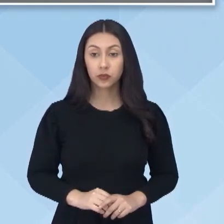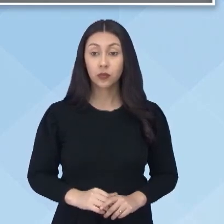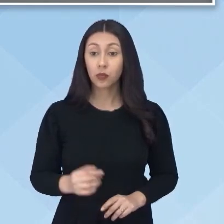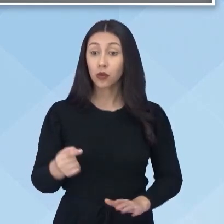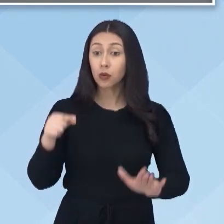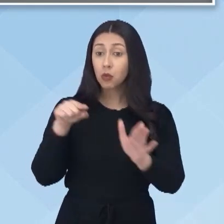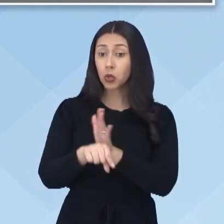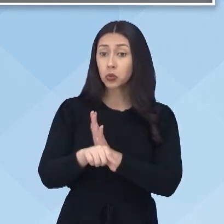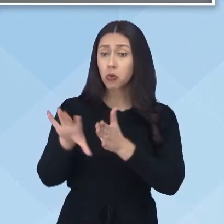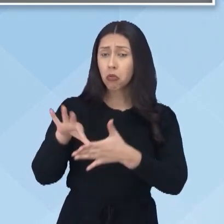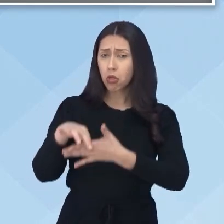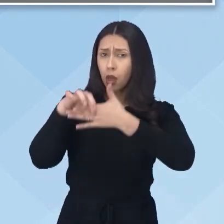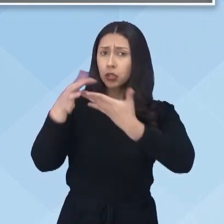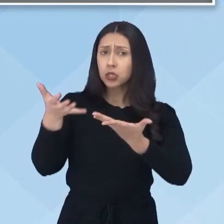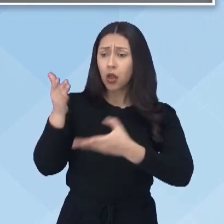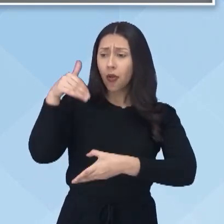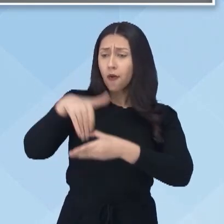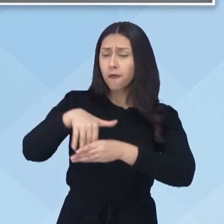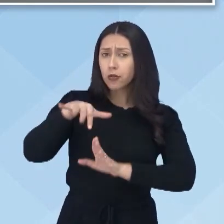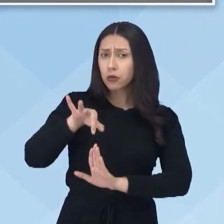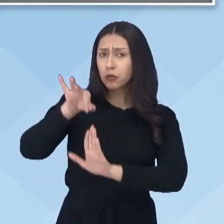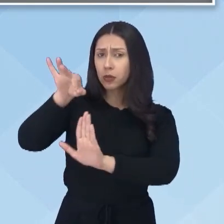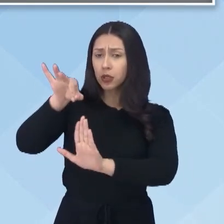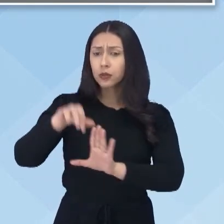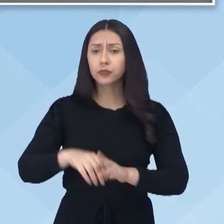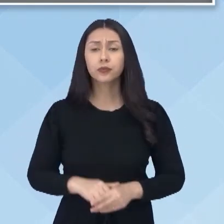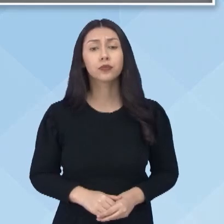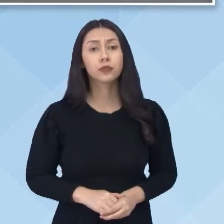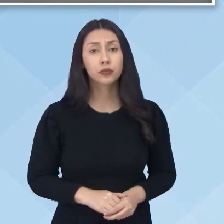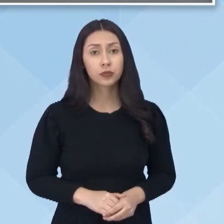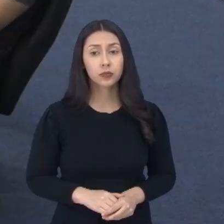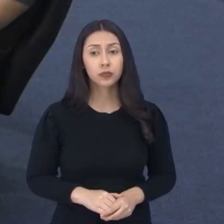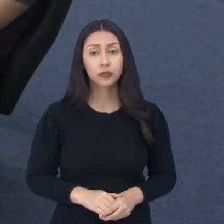Consulto a liderança se deseja encaminhar o voto. Eu quero.